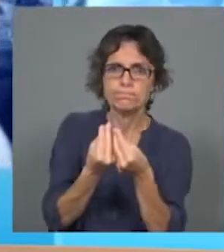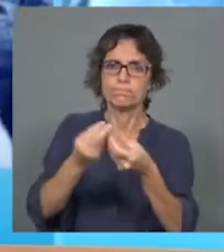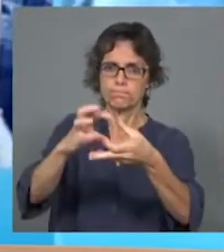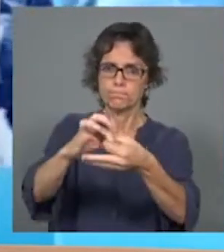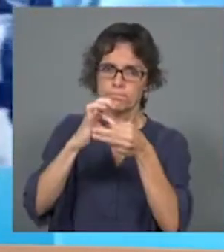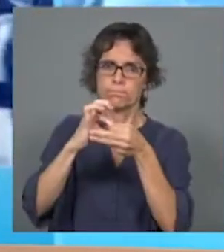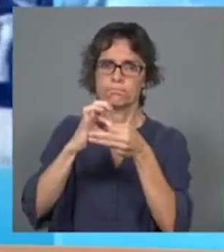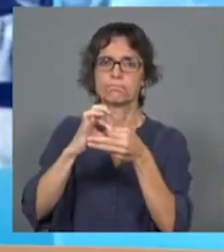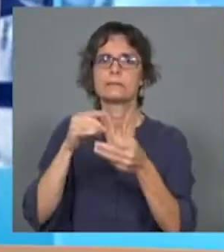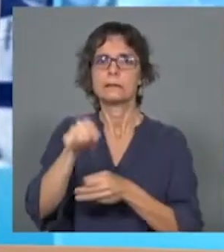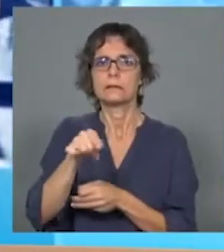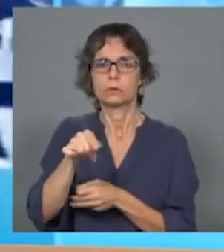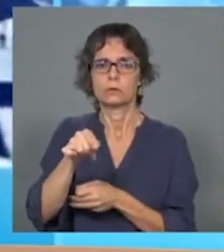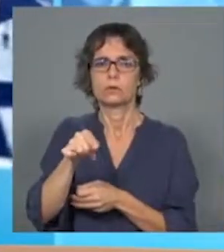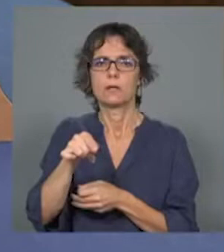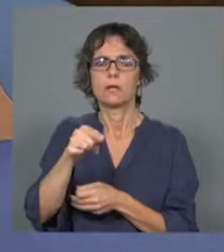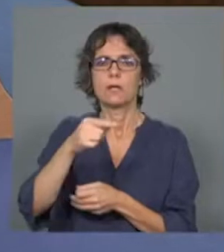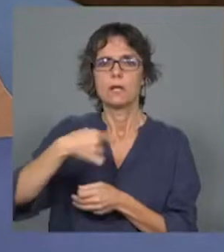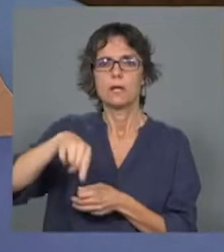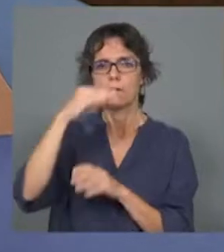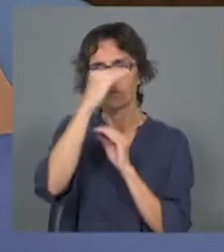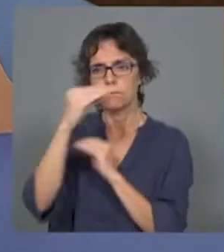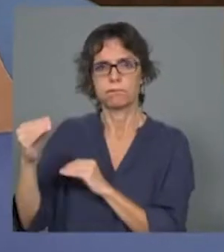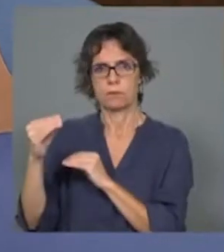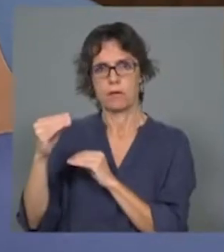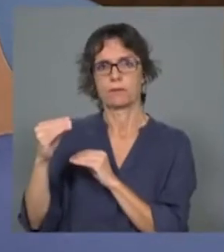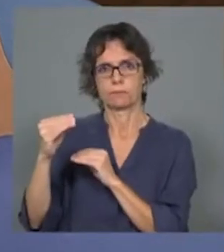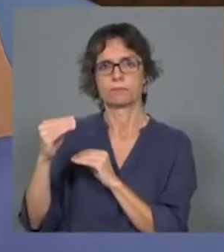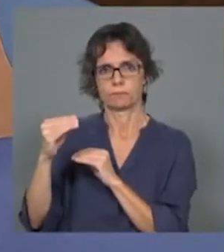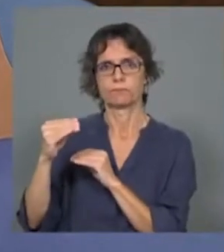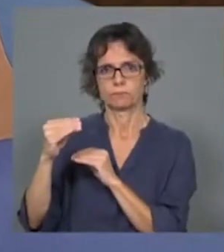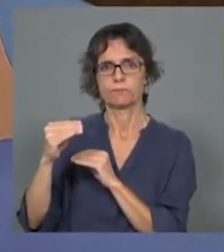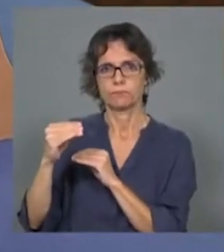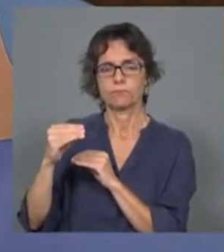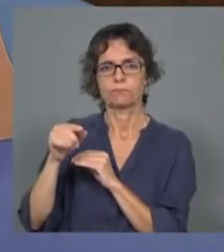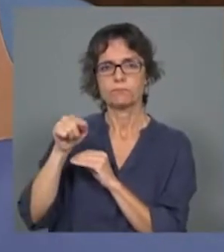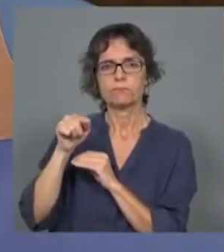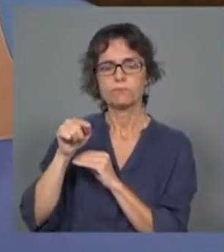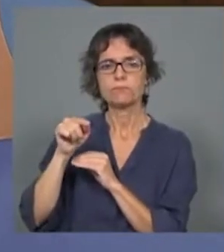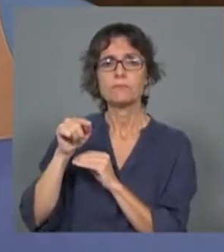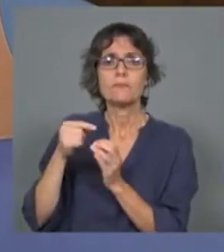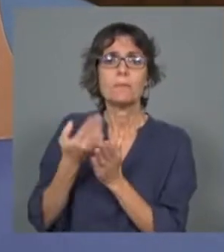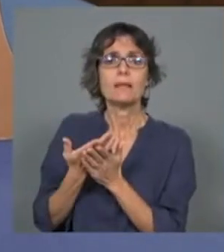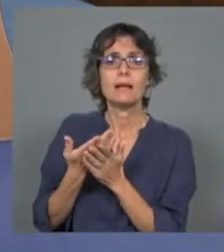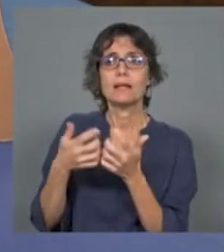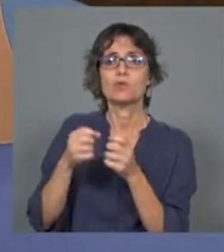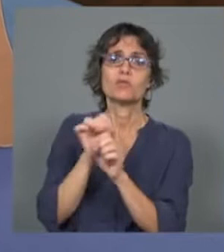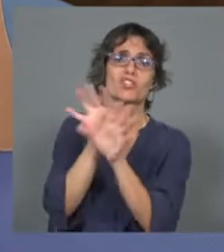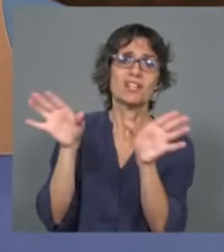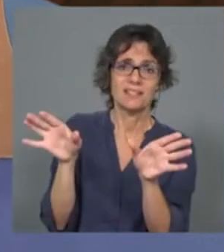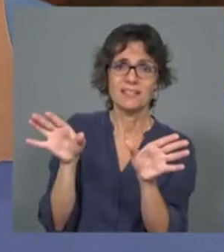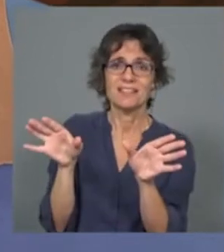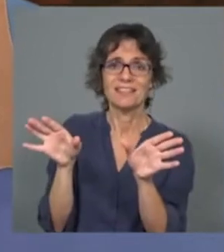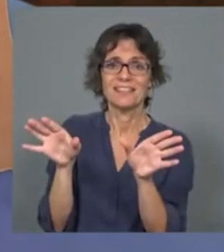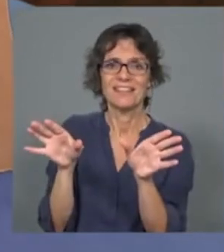precisamente proporcionar sessões de formação para esclarecer, digamos assim, essa, eu diria,